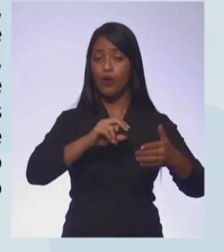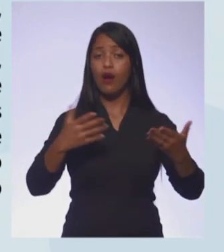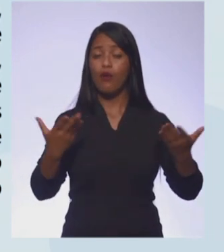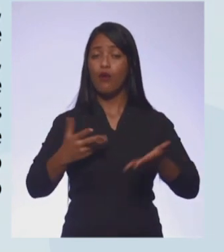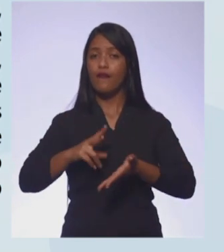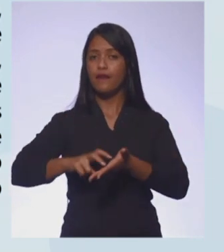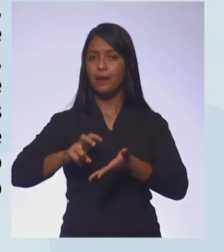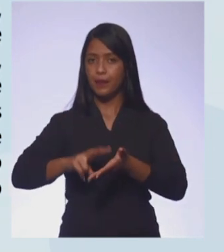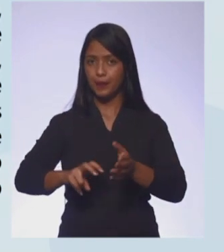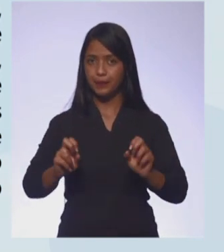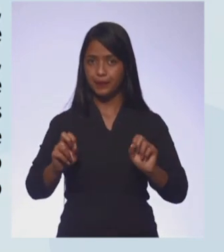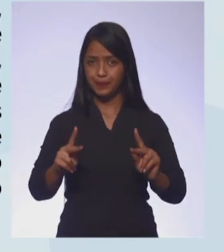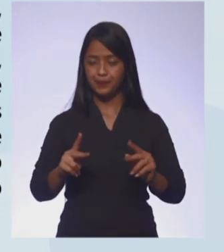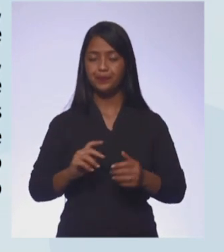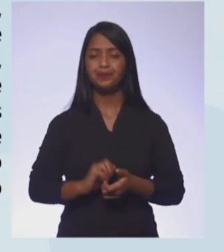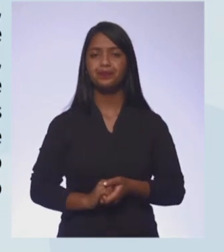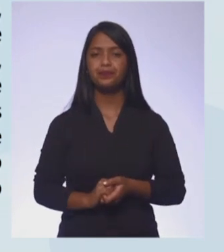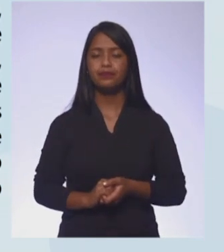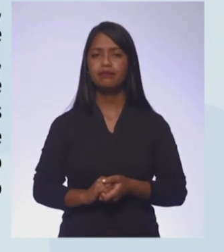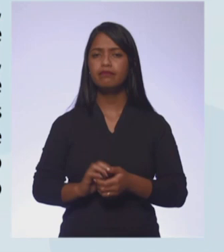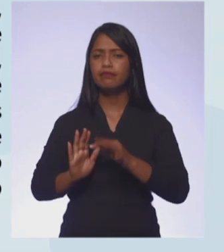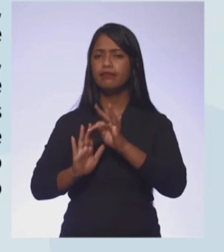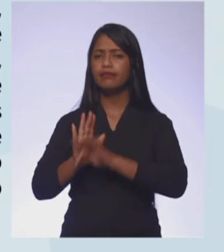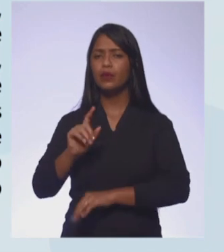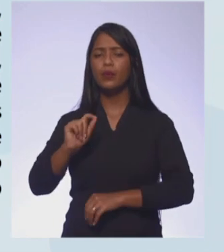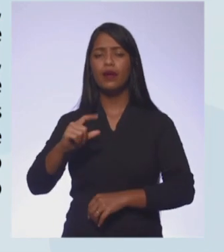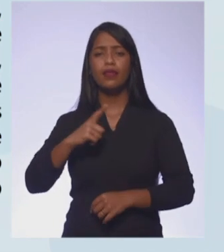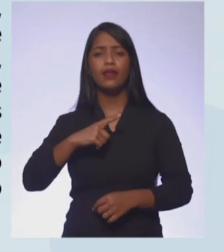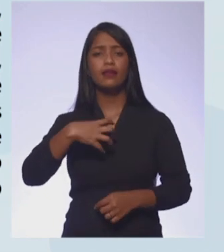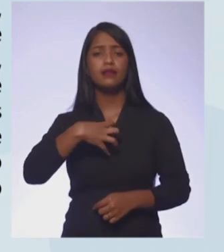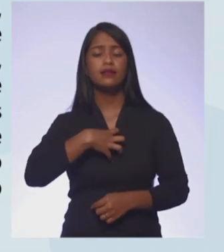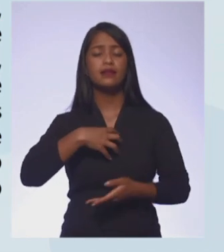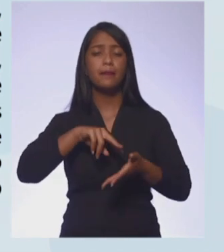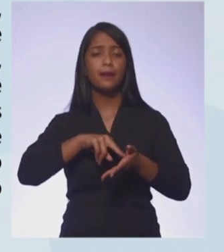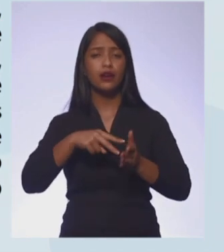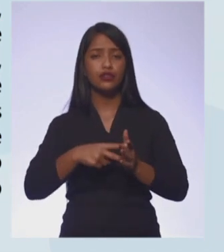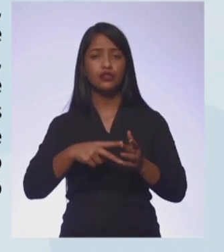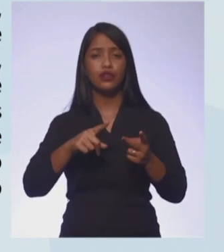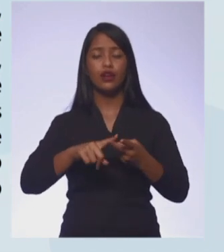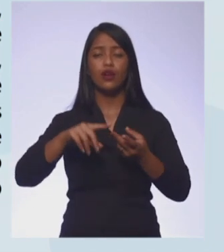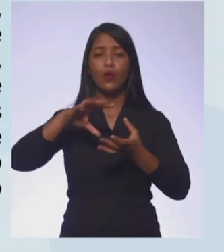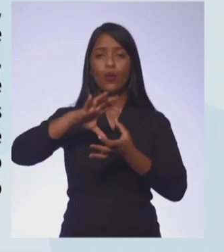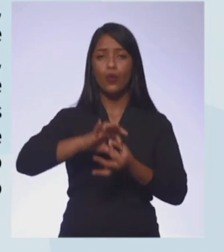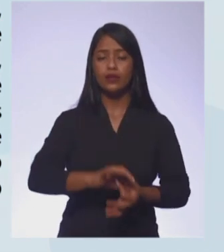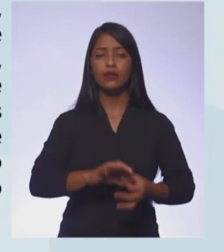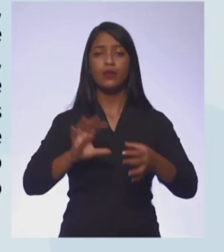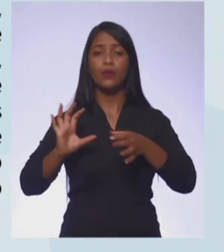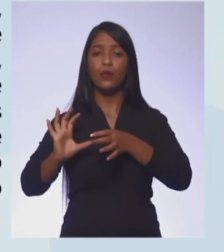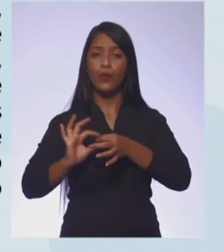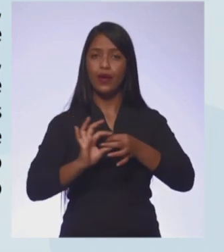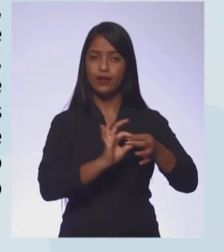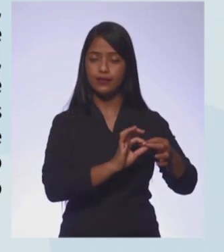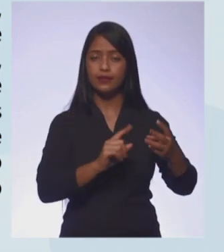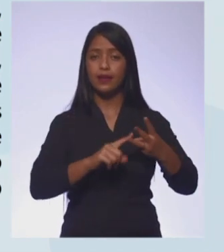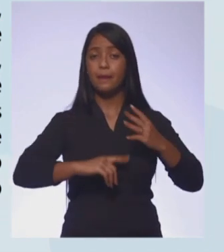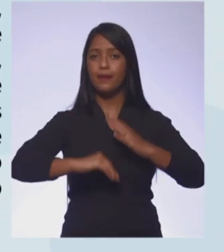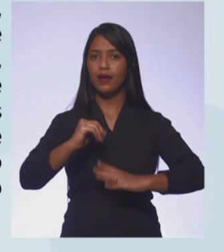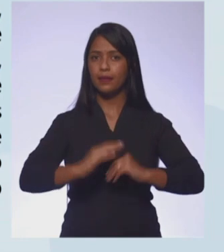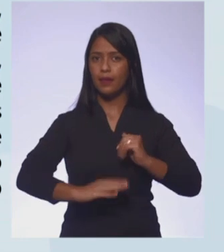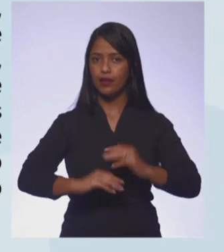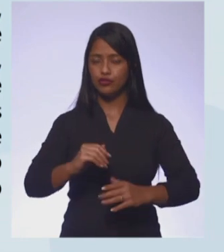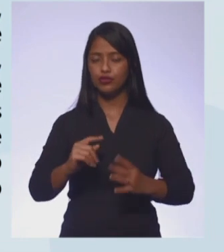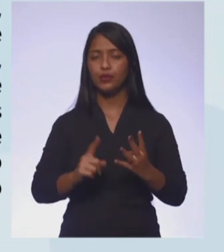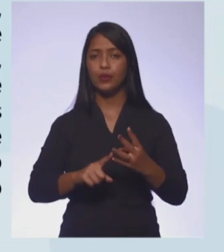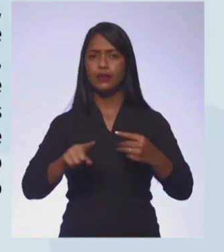chamada textualidade, resultante da junção de fatores semânticos, coesão e coerência, de fatores pragmáticos, então, intencionalidade,